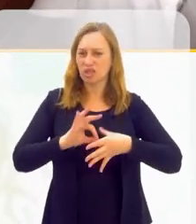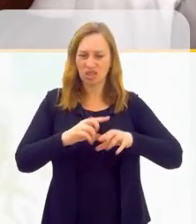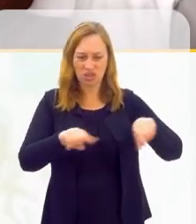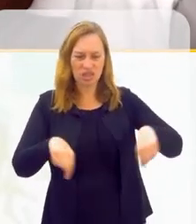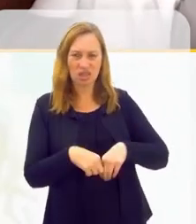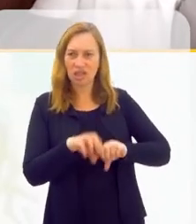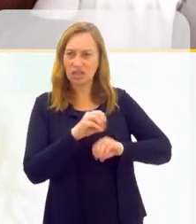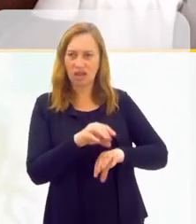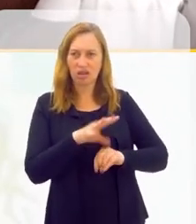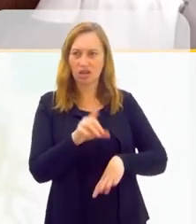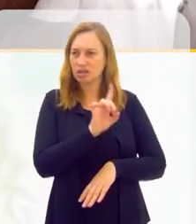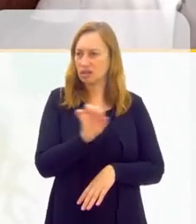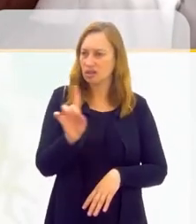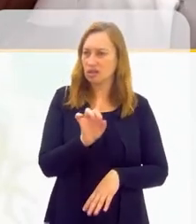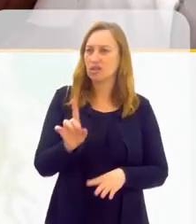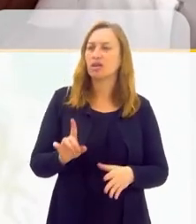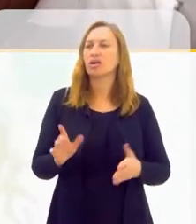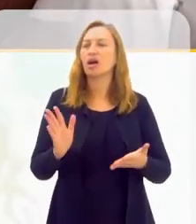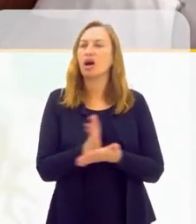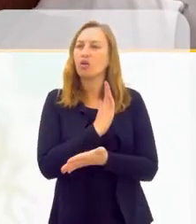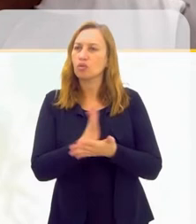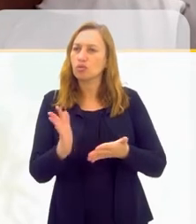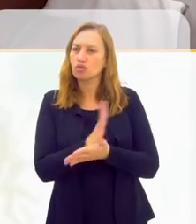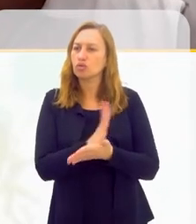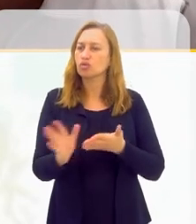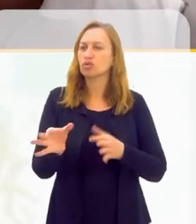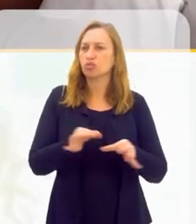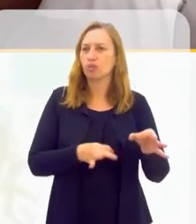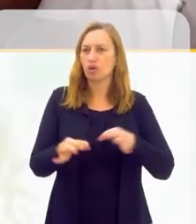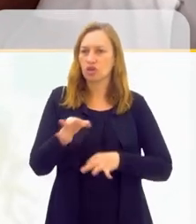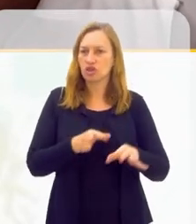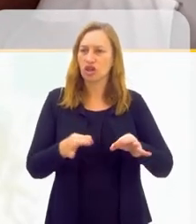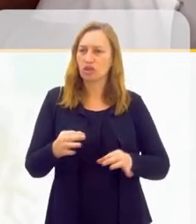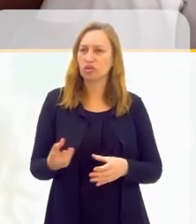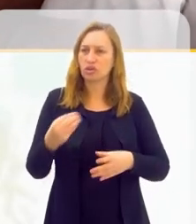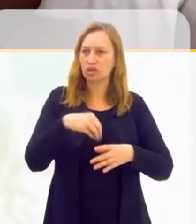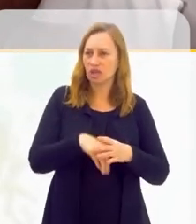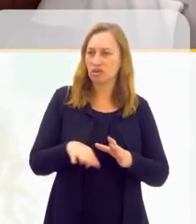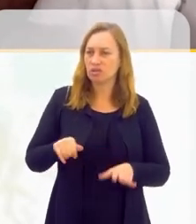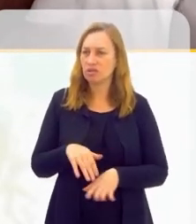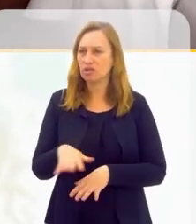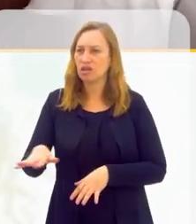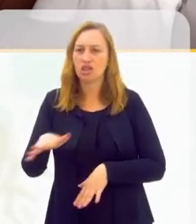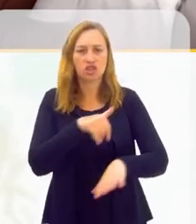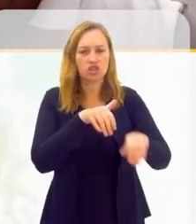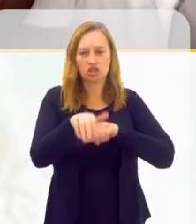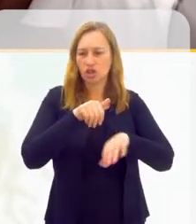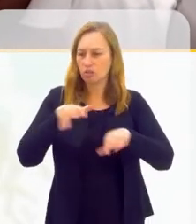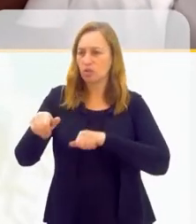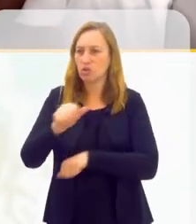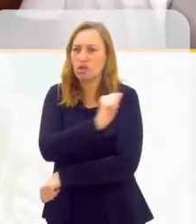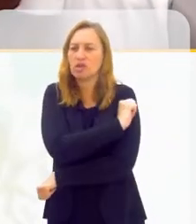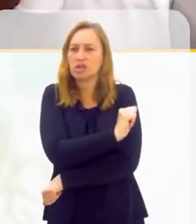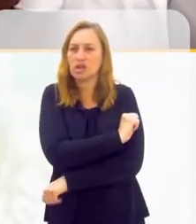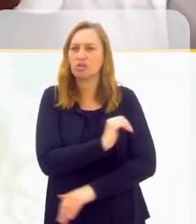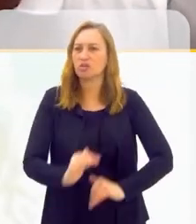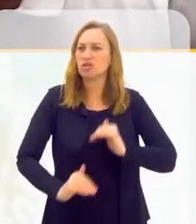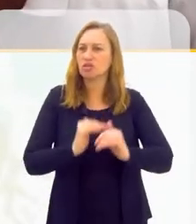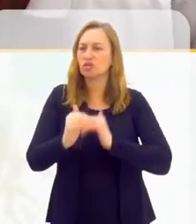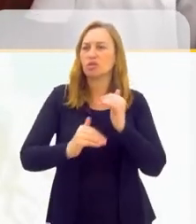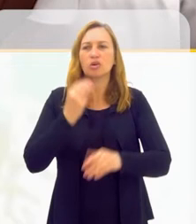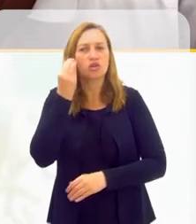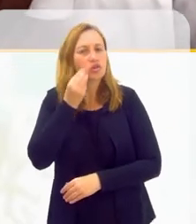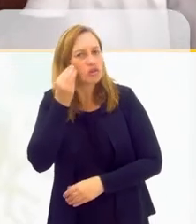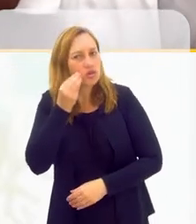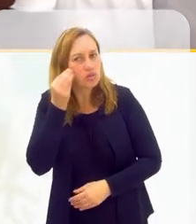de aula. Vamos Com tendo também certeza. alguns projetos na comunidade que puxamos os alunos, envolvemos os alunos para que eles